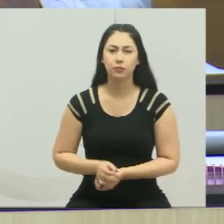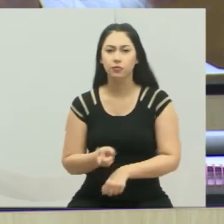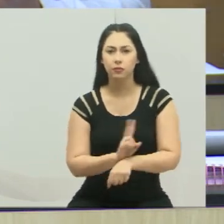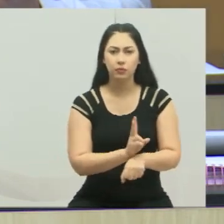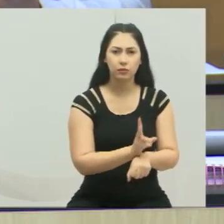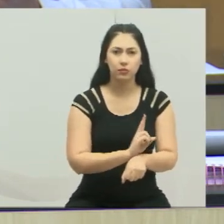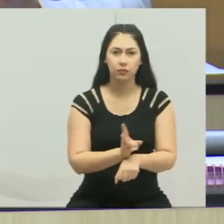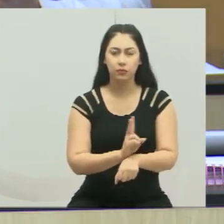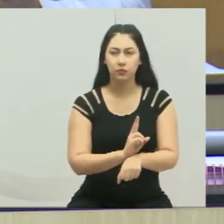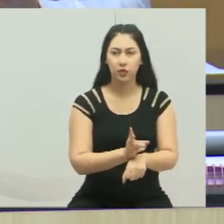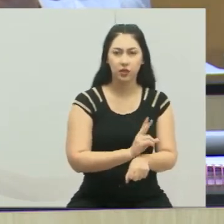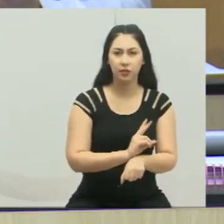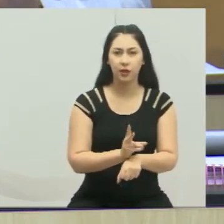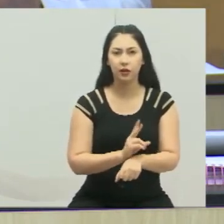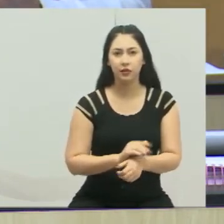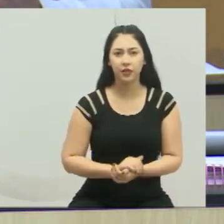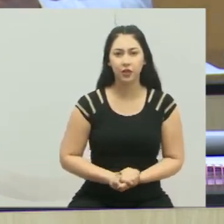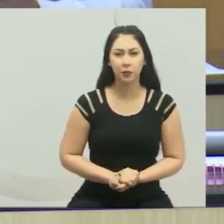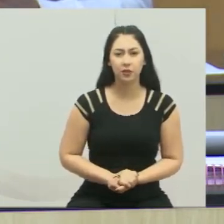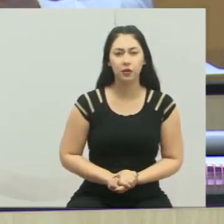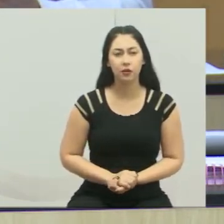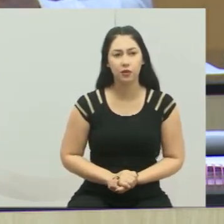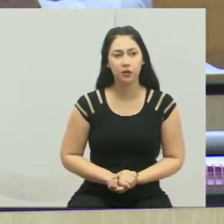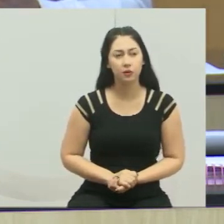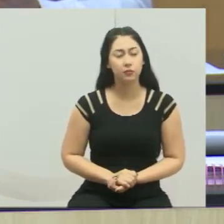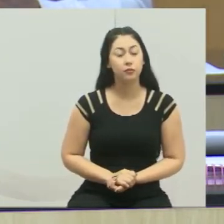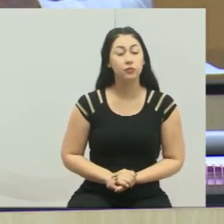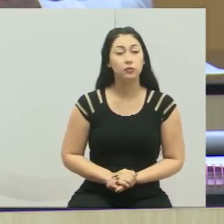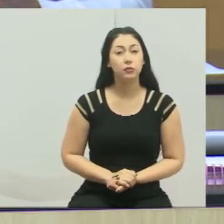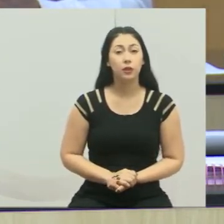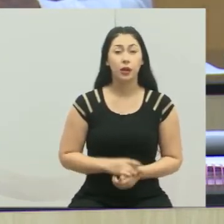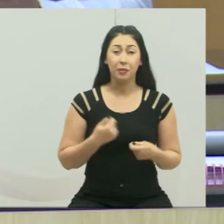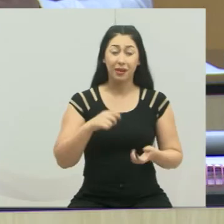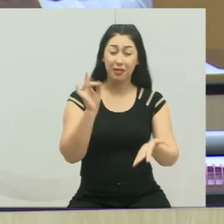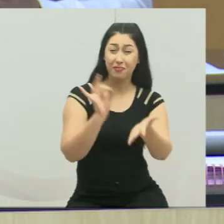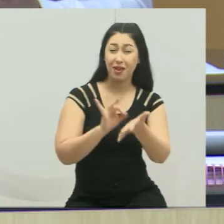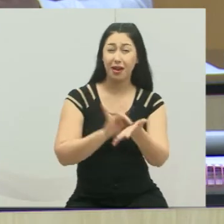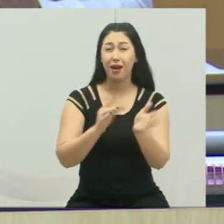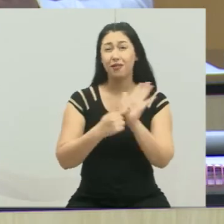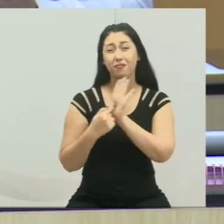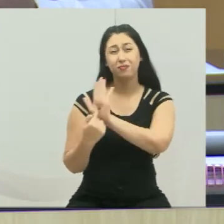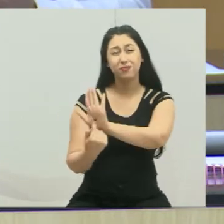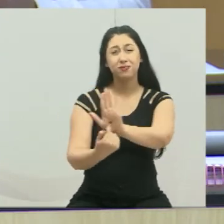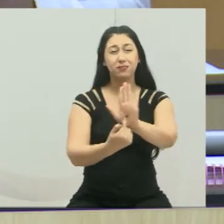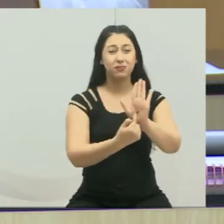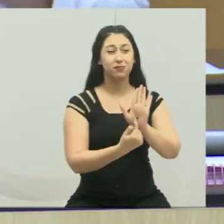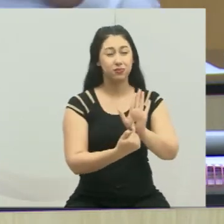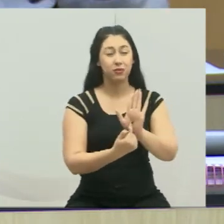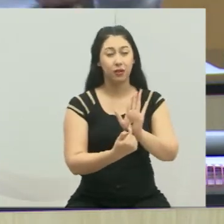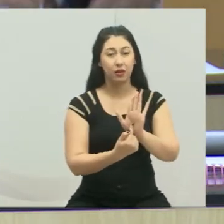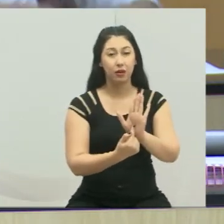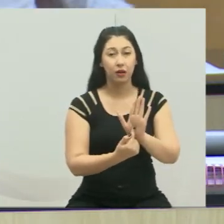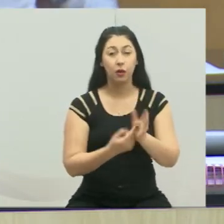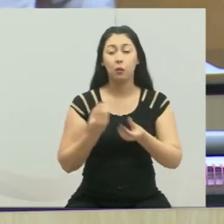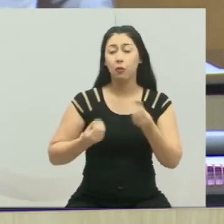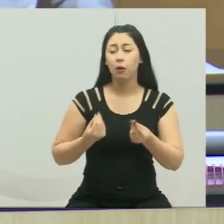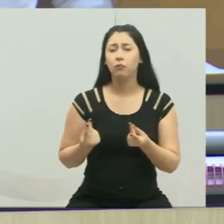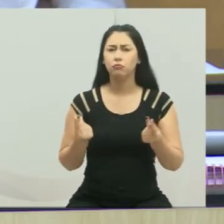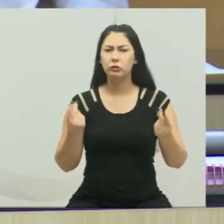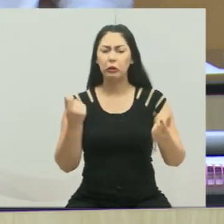Executivo, considerando a necessidade de se garantir a transparência e a plena divulgação das ações e dos gastos de dinheiro público à